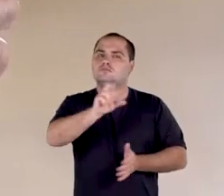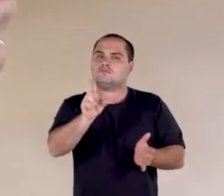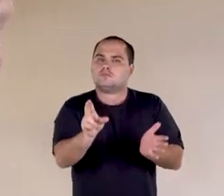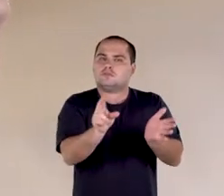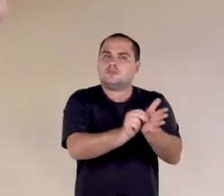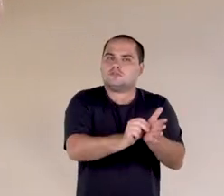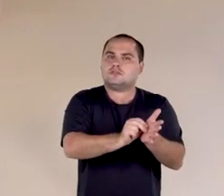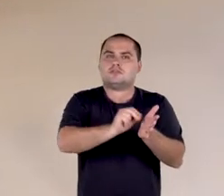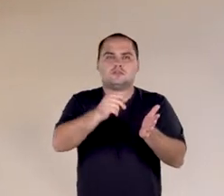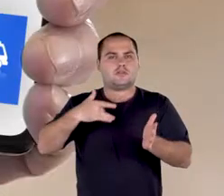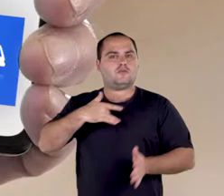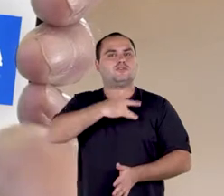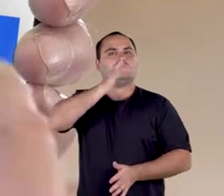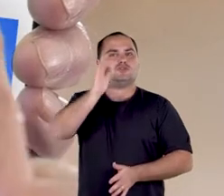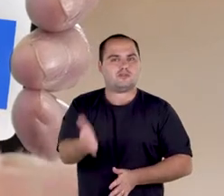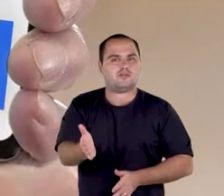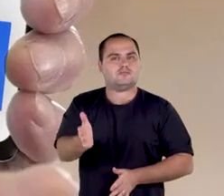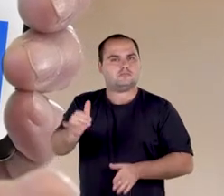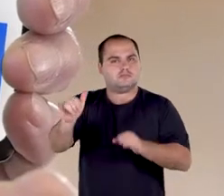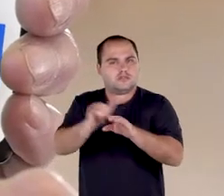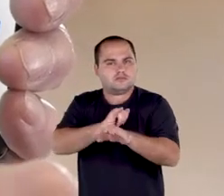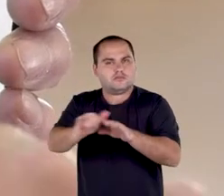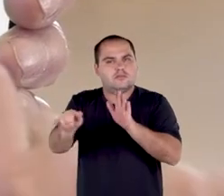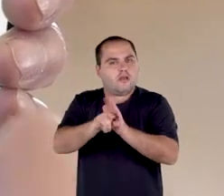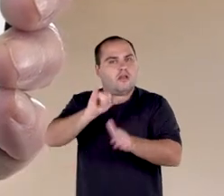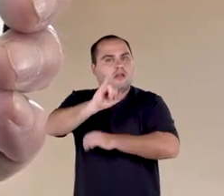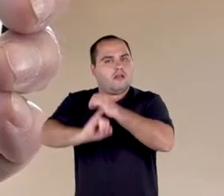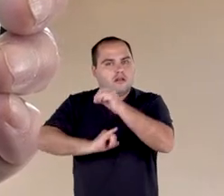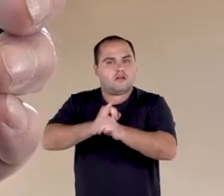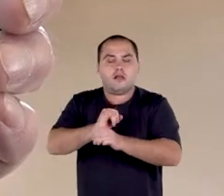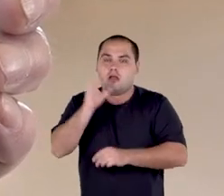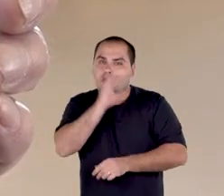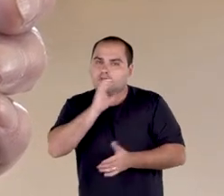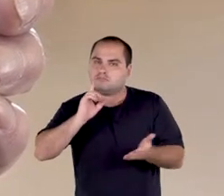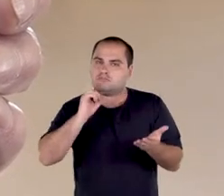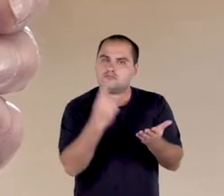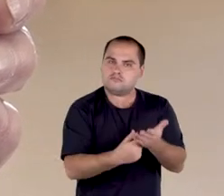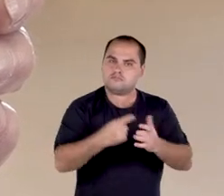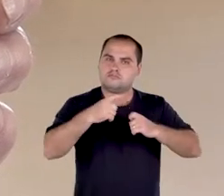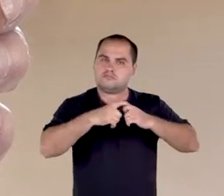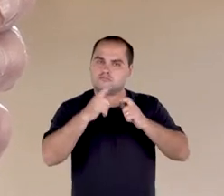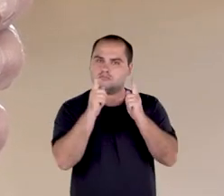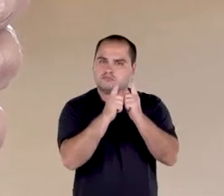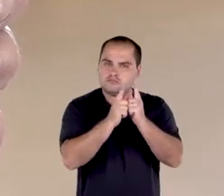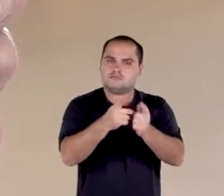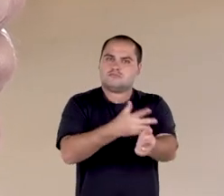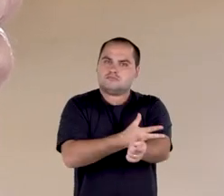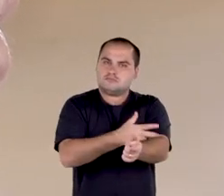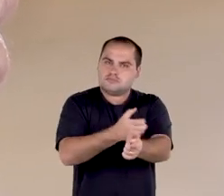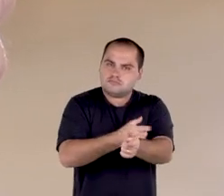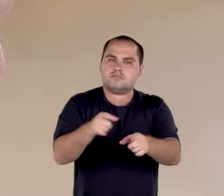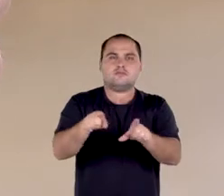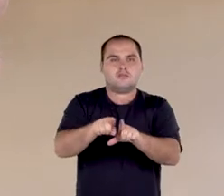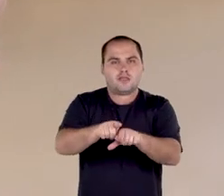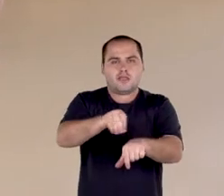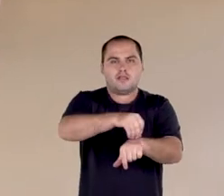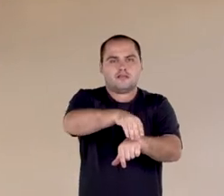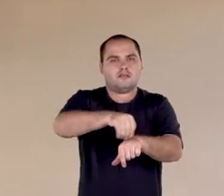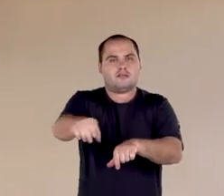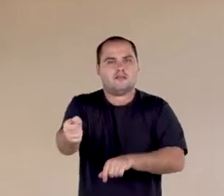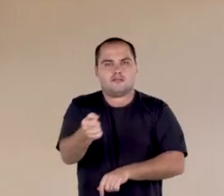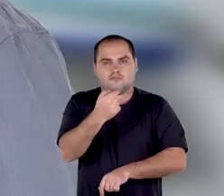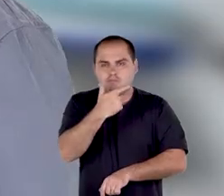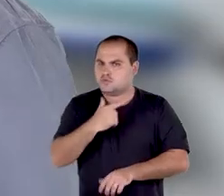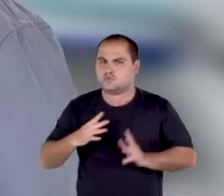aplicativo Saúde Já, uma ferramenta digital para agilizar a marcação de consultas, exames e a entrega